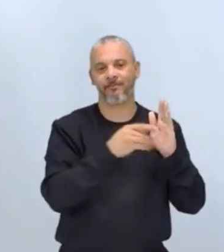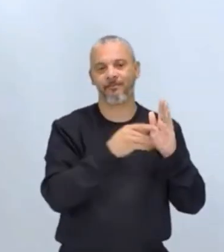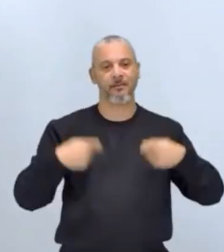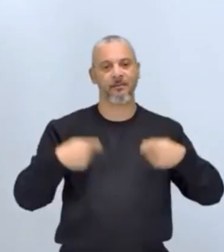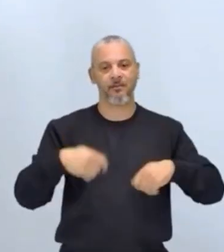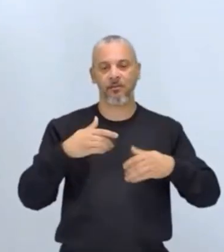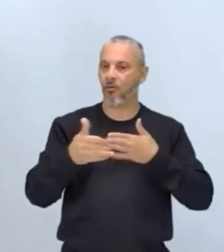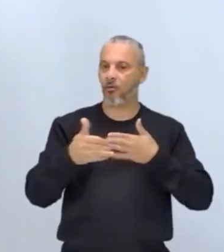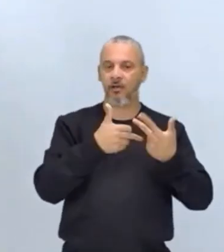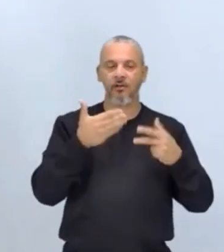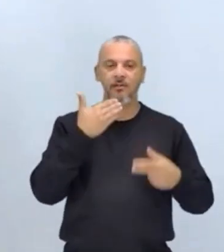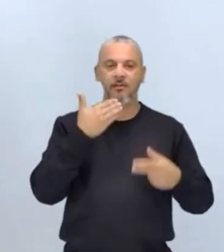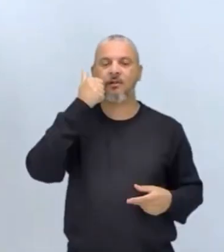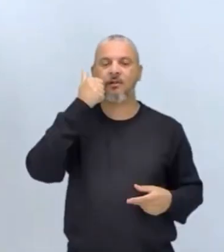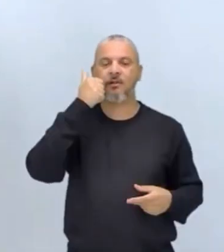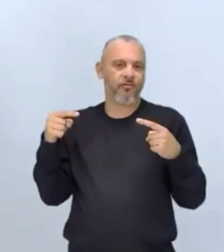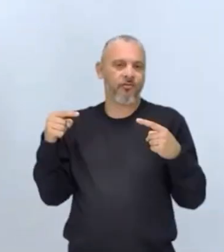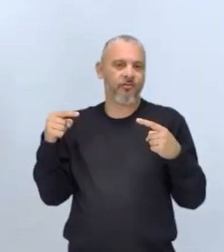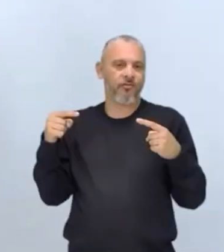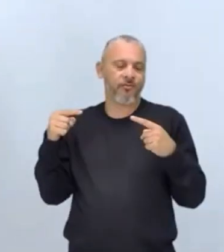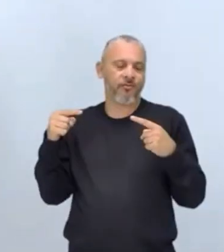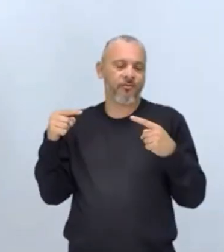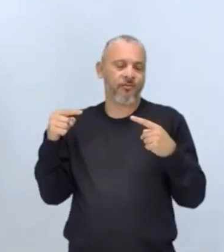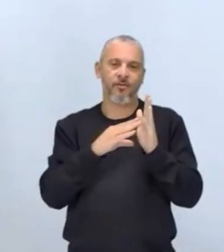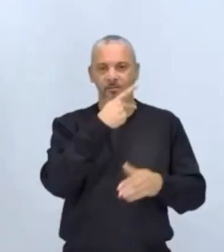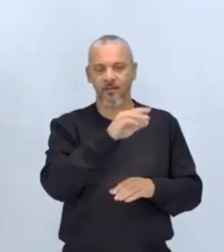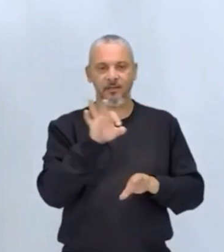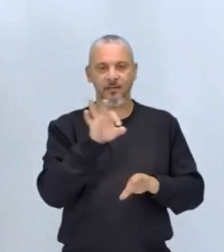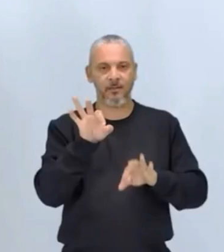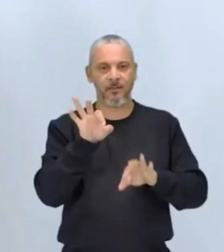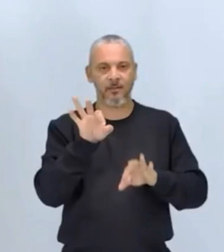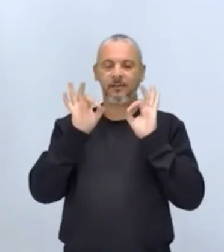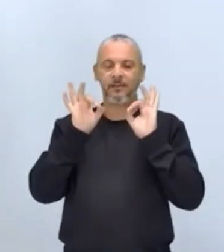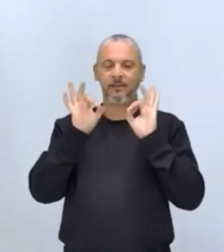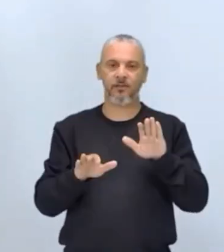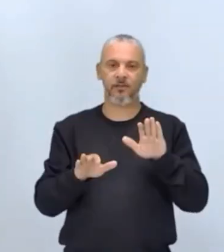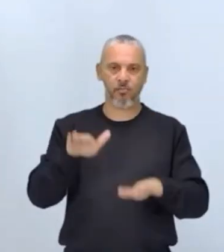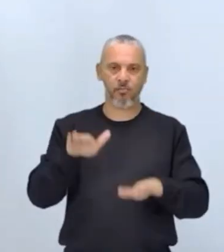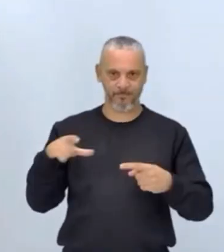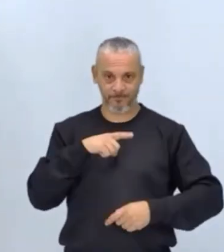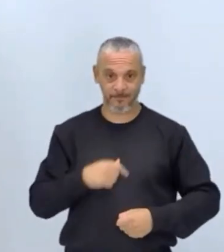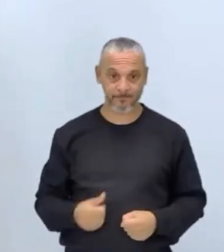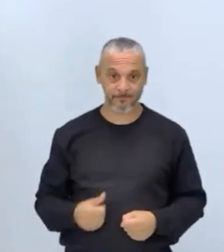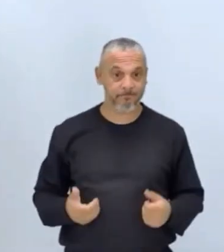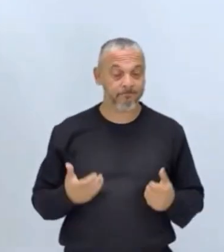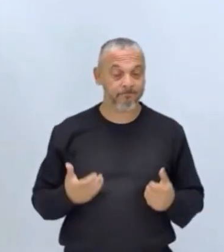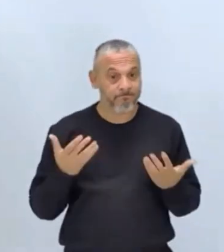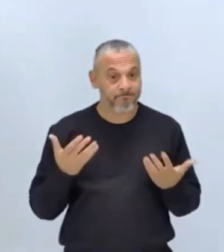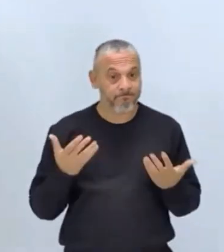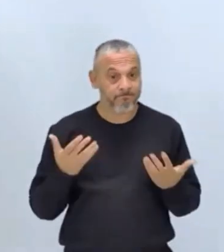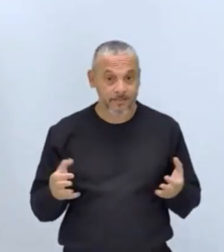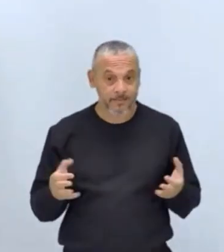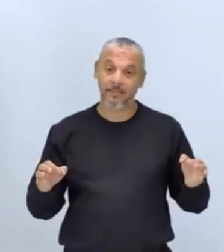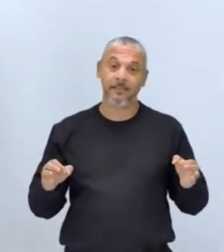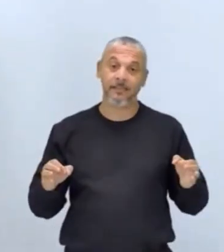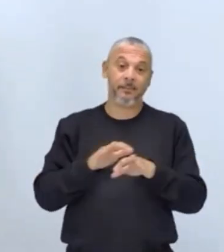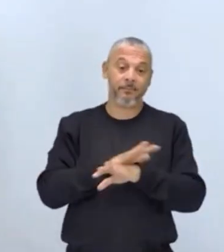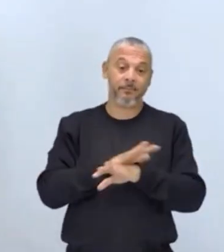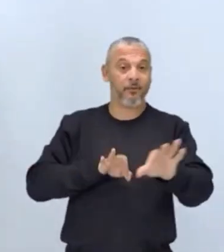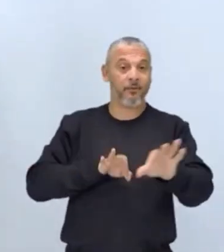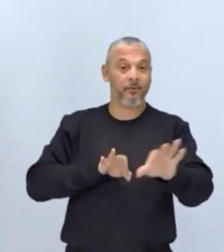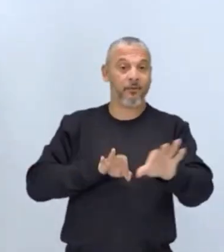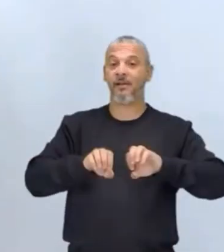podem registrar o que pode ser melhorado para o protótipo para o autômato dele funcionar de uma forma muito melhor. E nós acabamos o